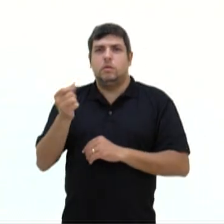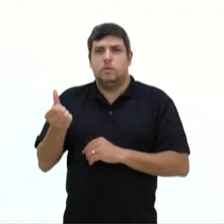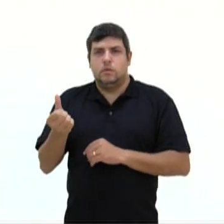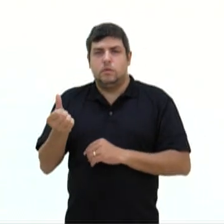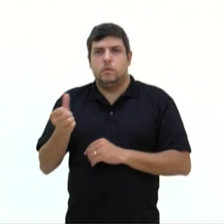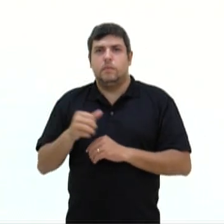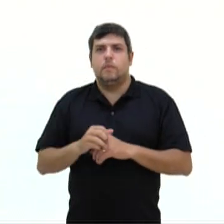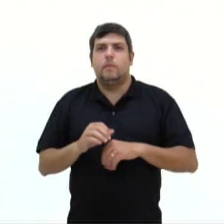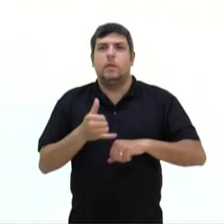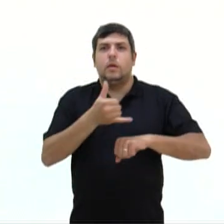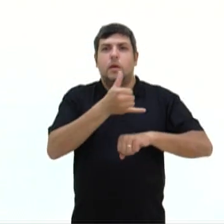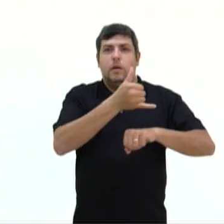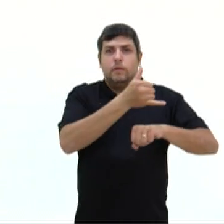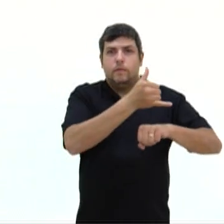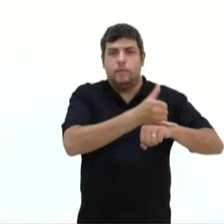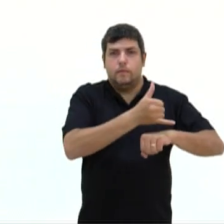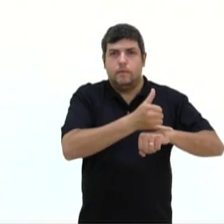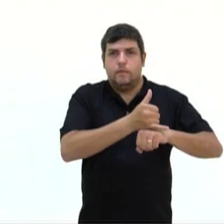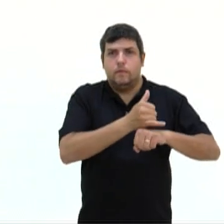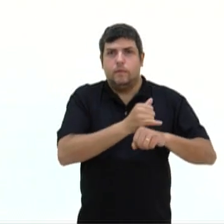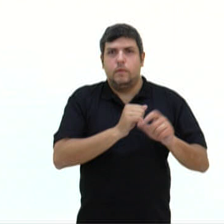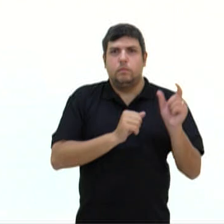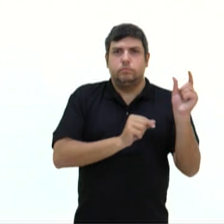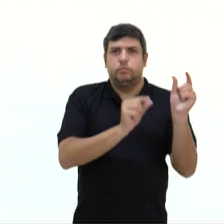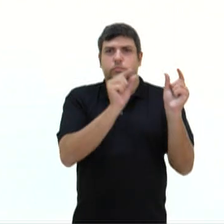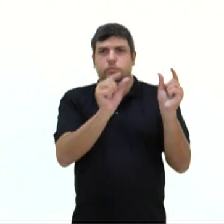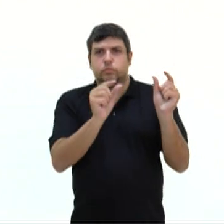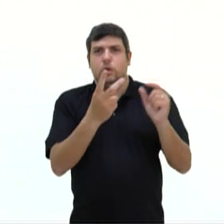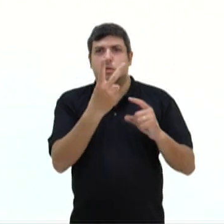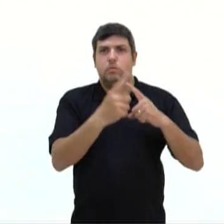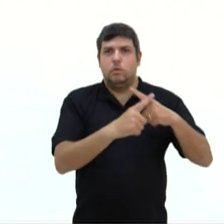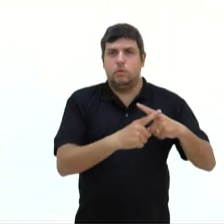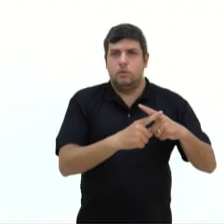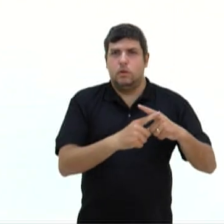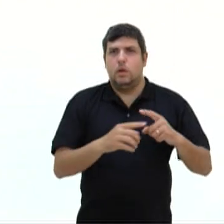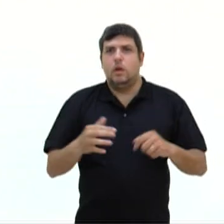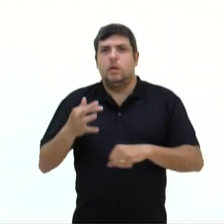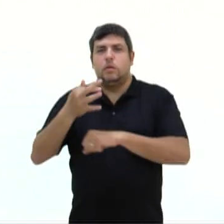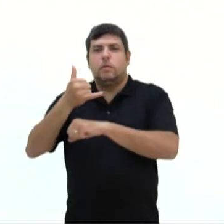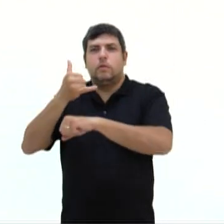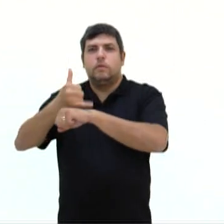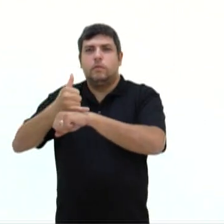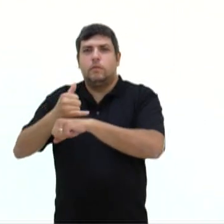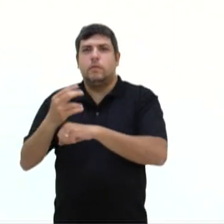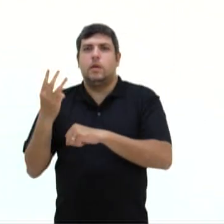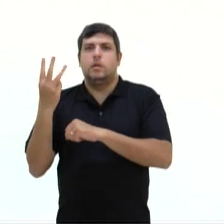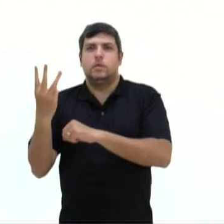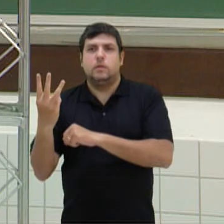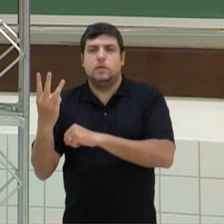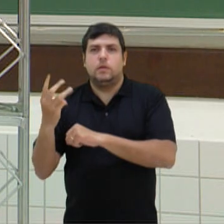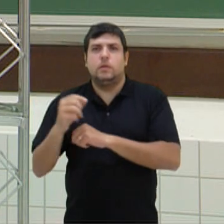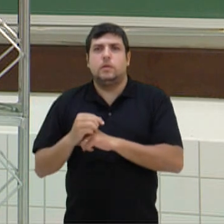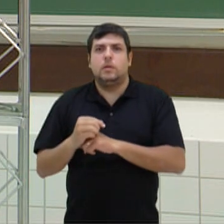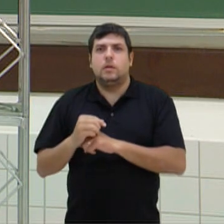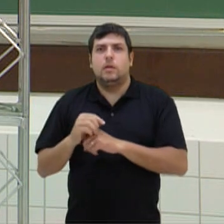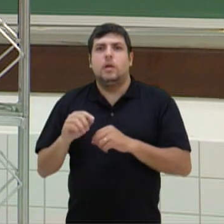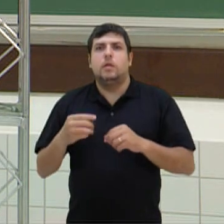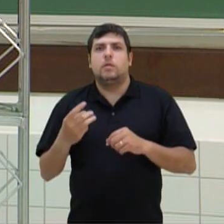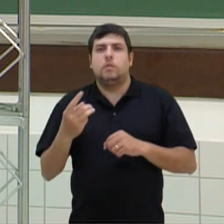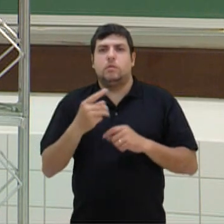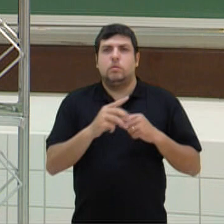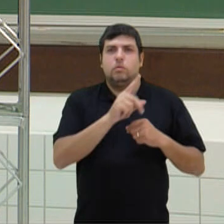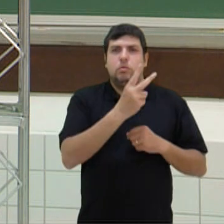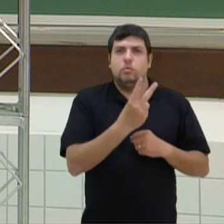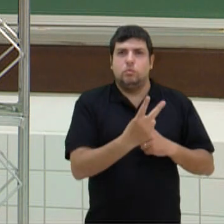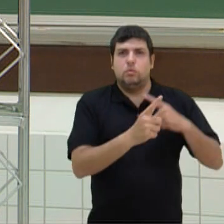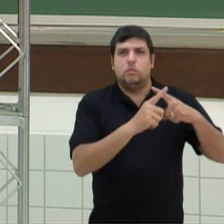ferro aparece 2 vezes e o oxigênio aparece 3. Então, 2 vezes 56 mais 3 vezes 16,